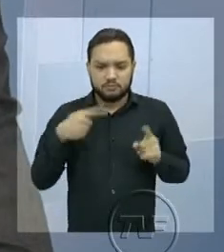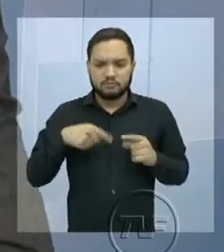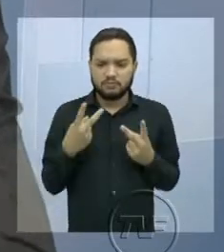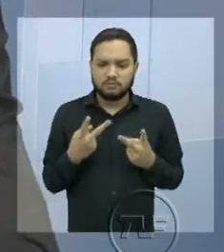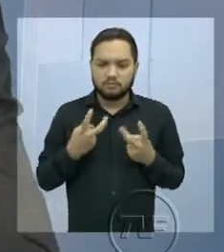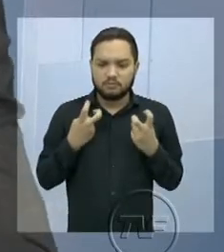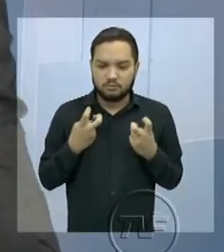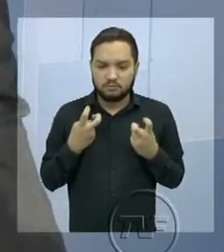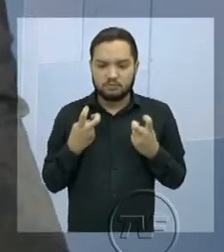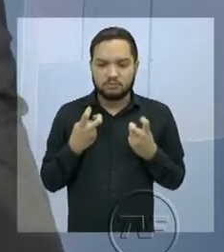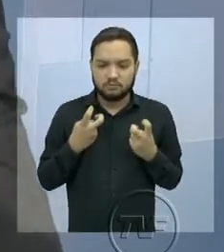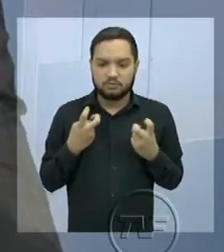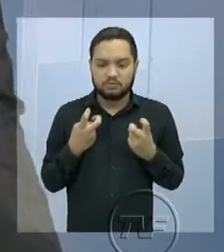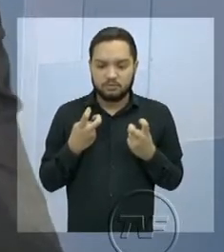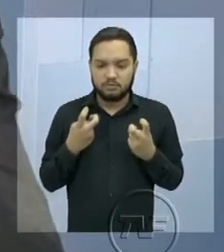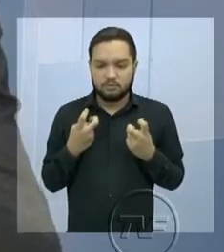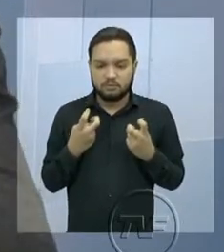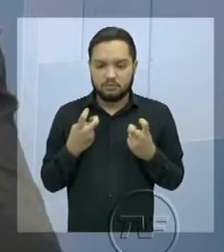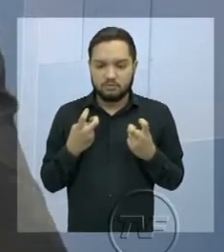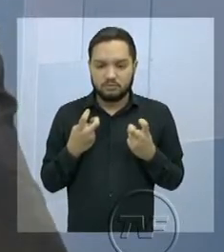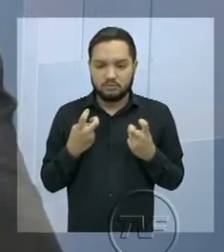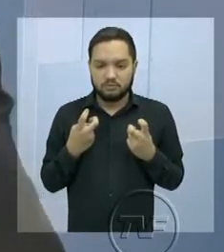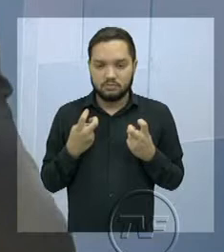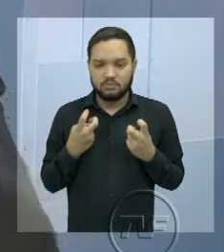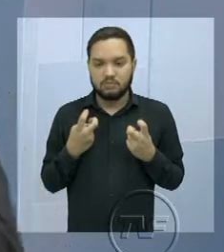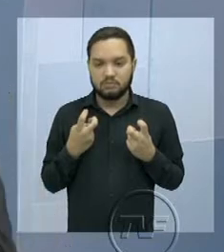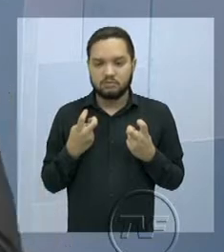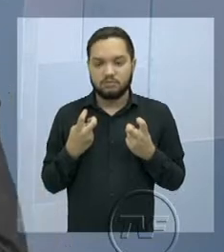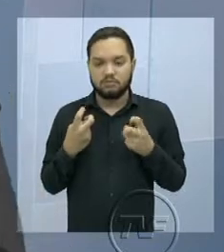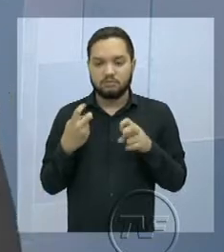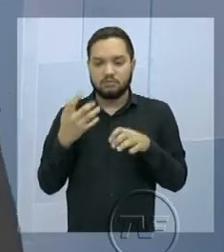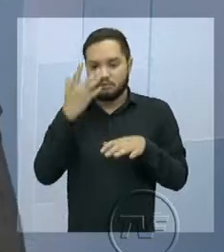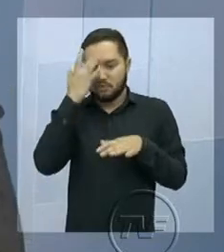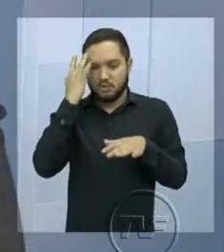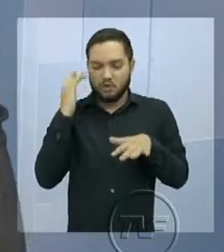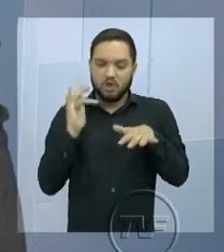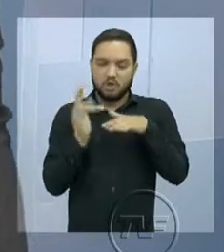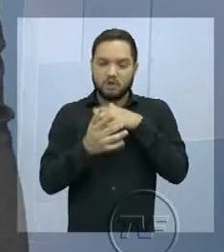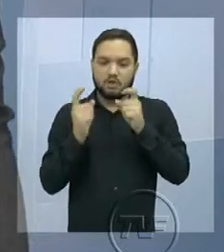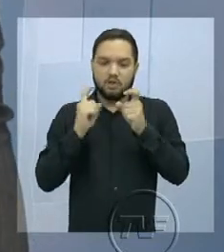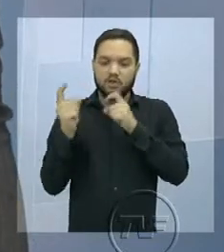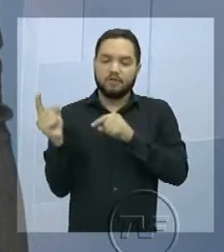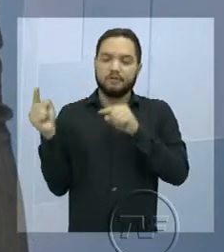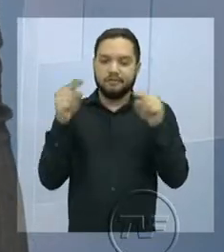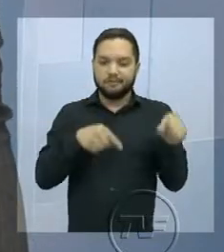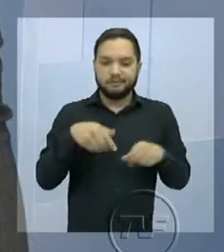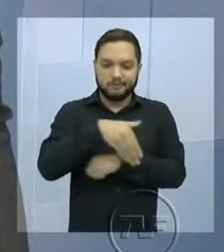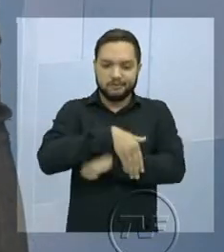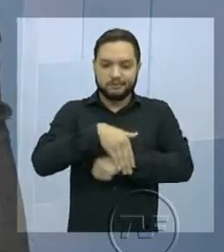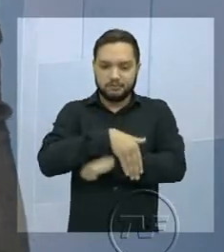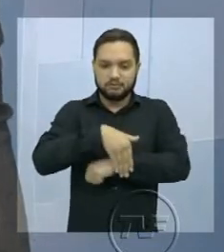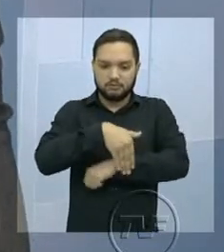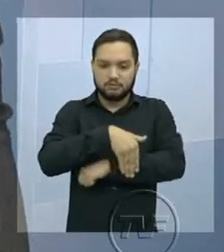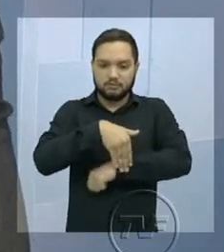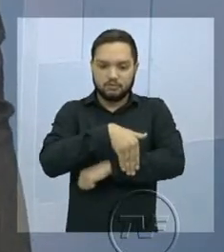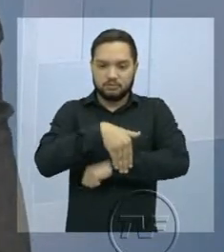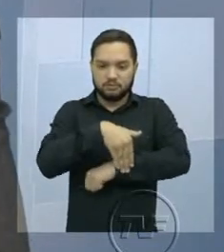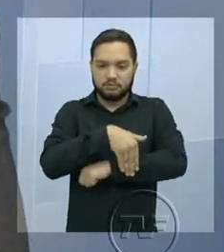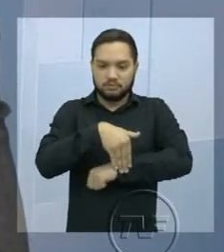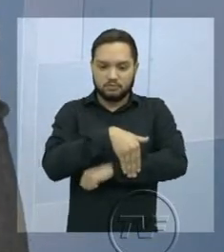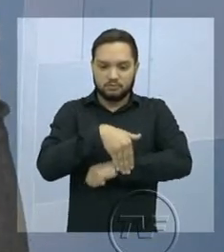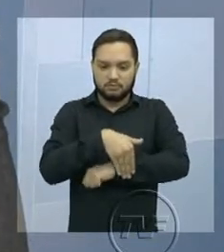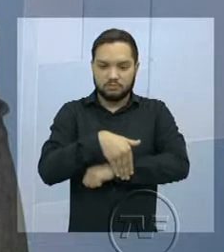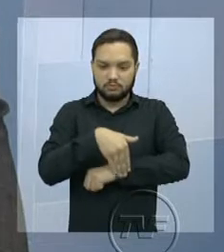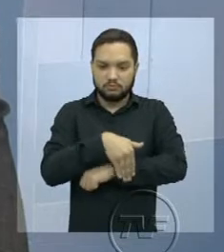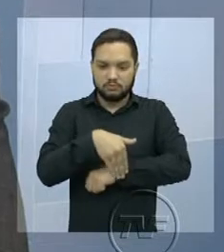que as disputas do mundo virtual se direcionaram para as ruas, saíram do debate não físico para